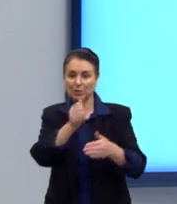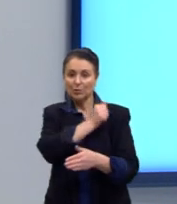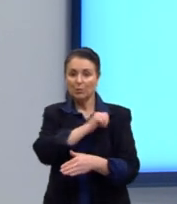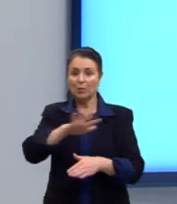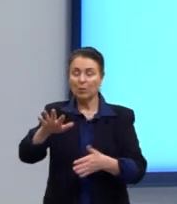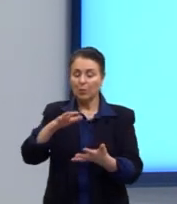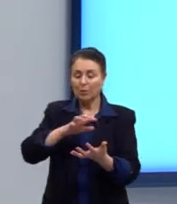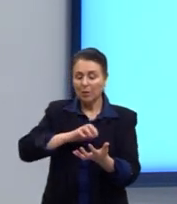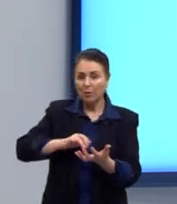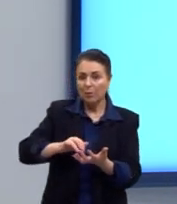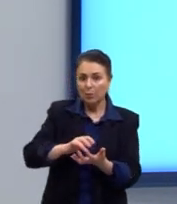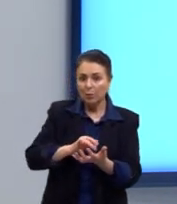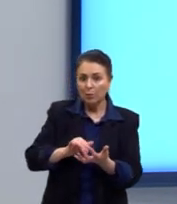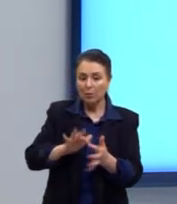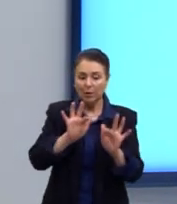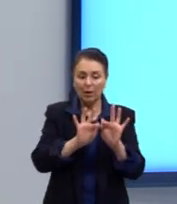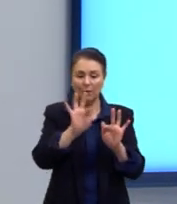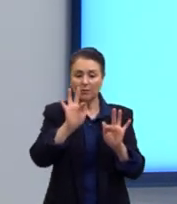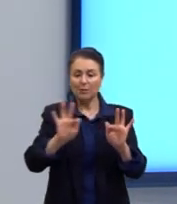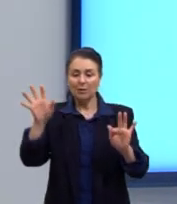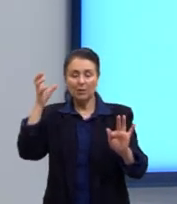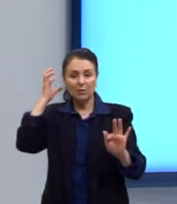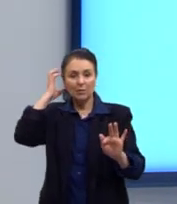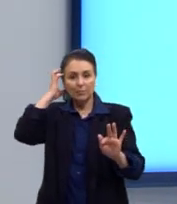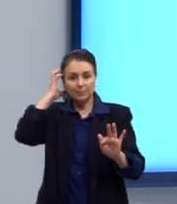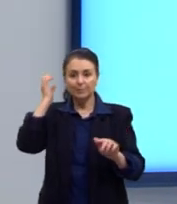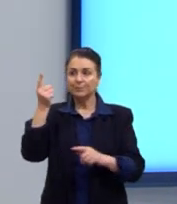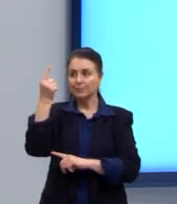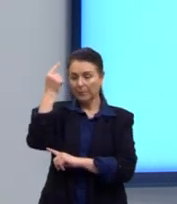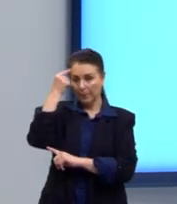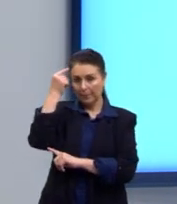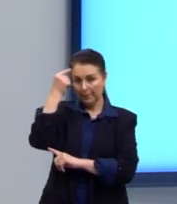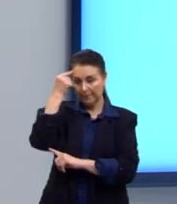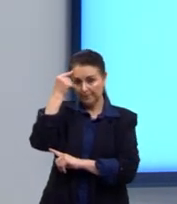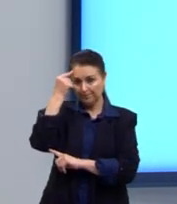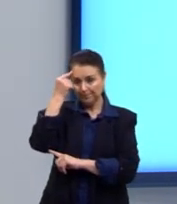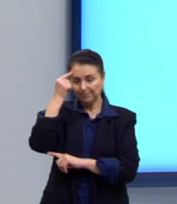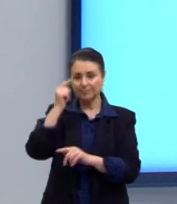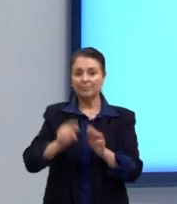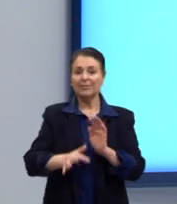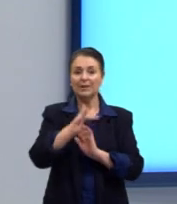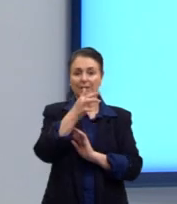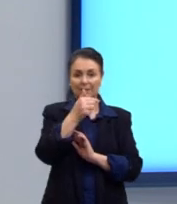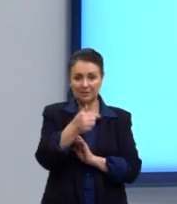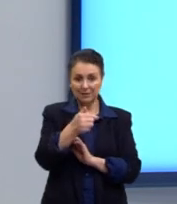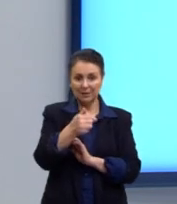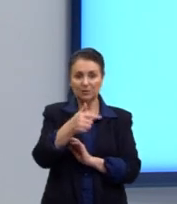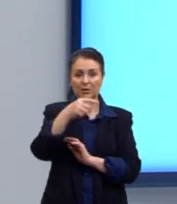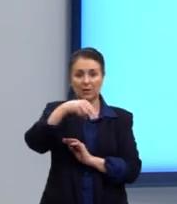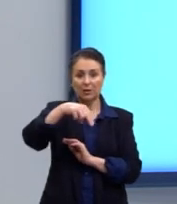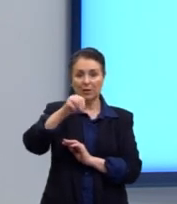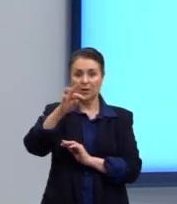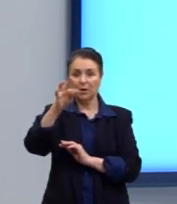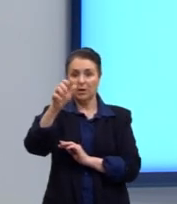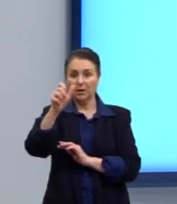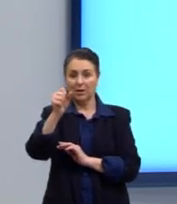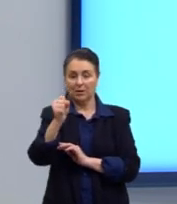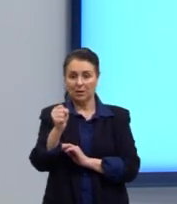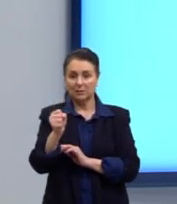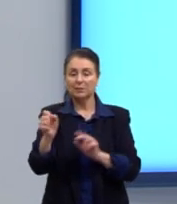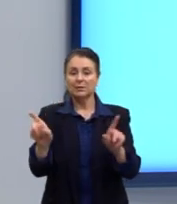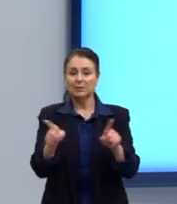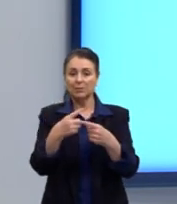calculasse a frequência sonora pensando aí nessa 7 notas musicais ou seja